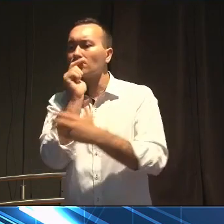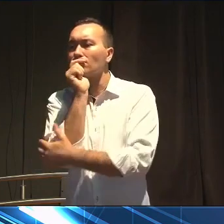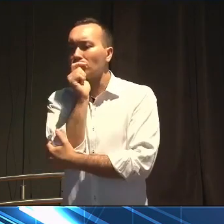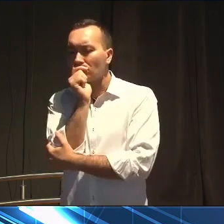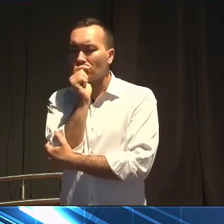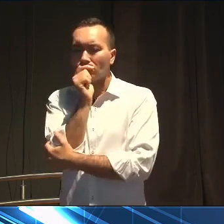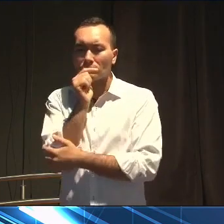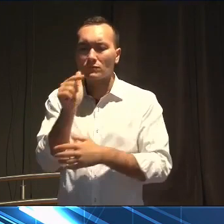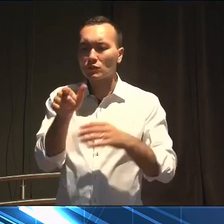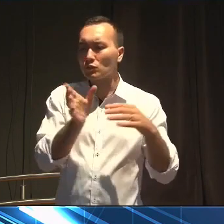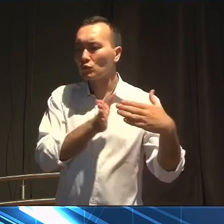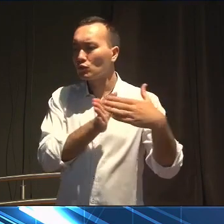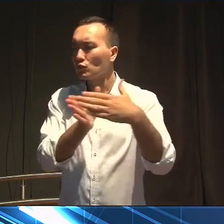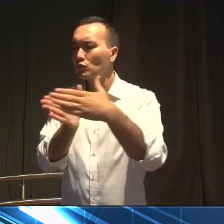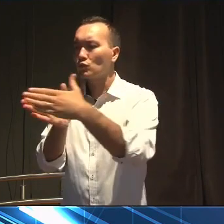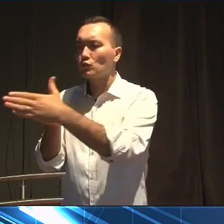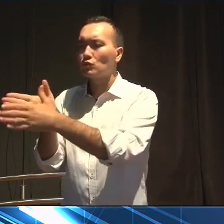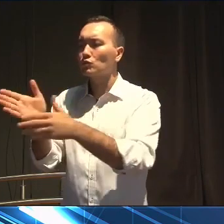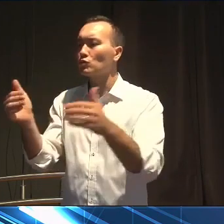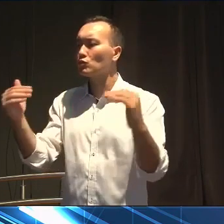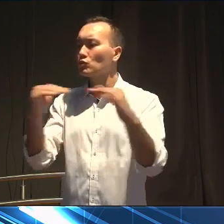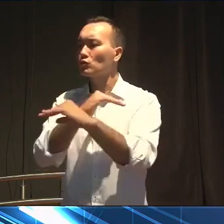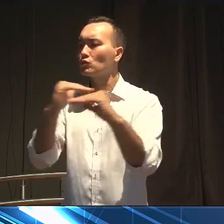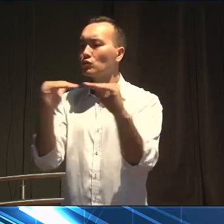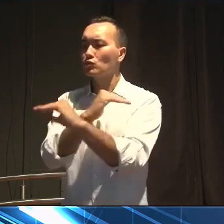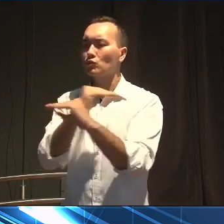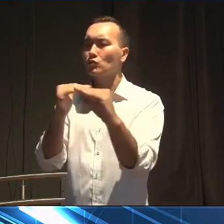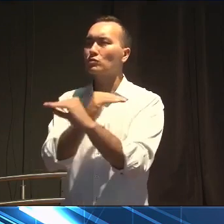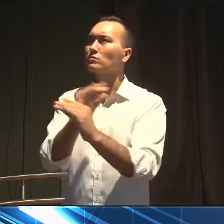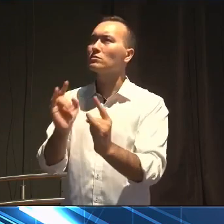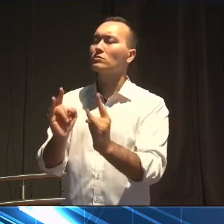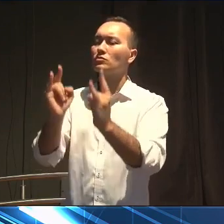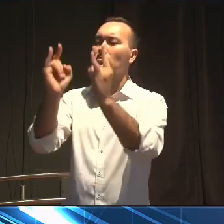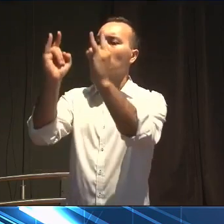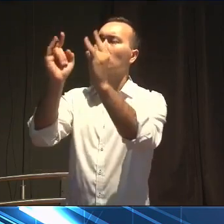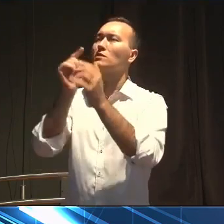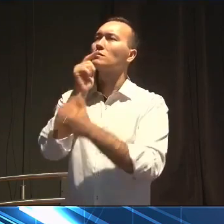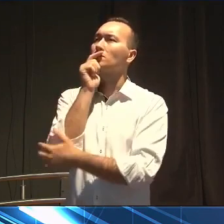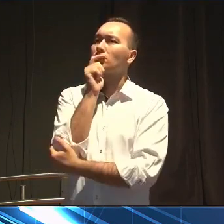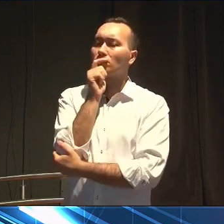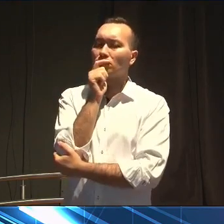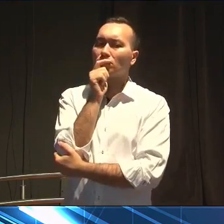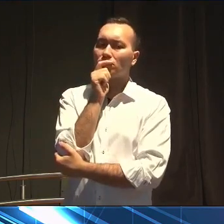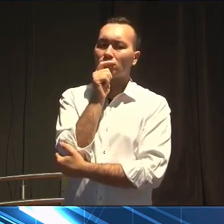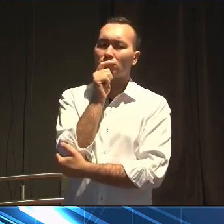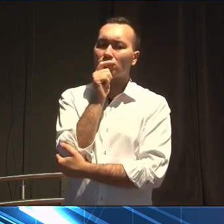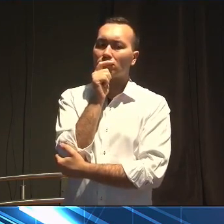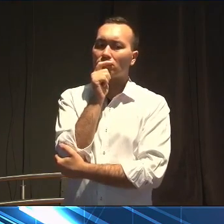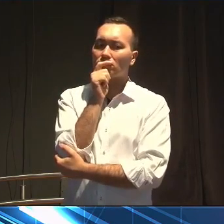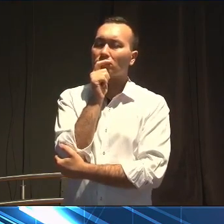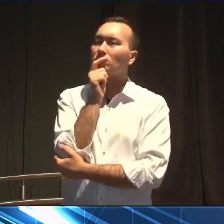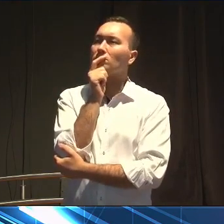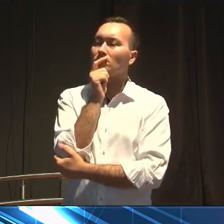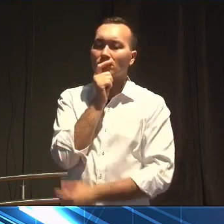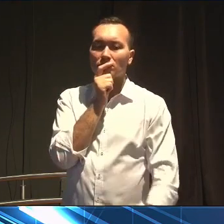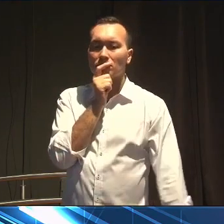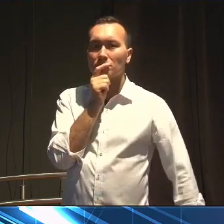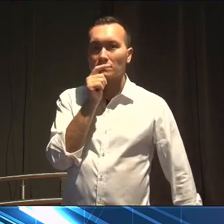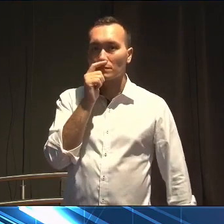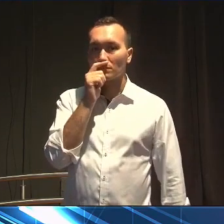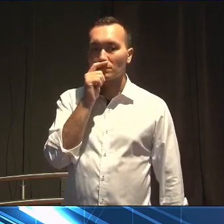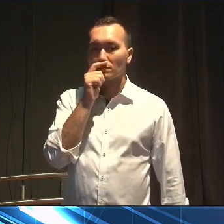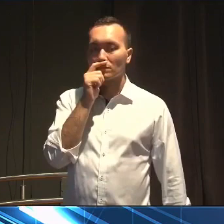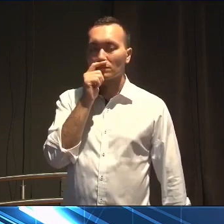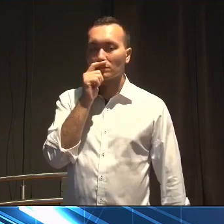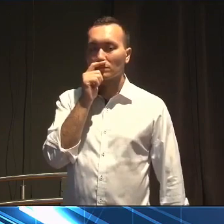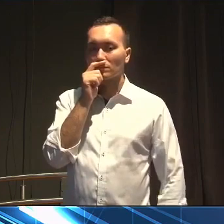ser instaladas. Imagina o tempo que eles economizam e o custo, que eles economizam para poder fazer